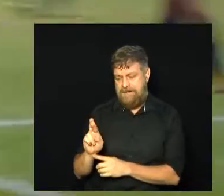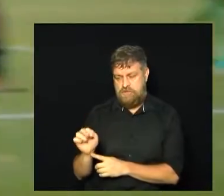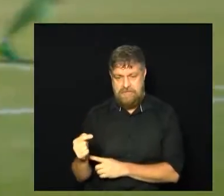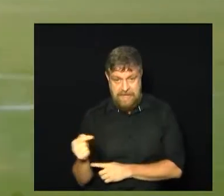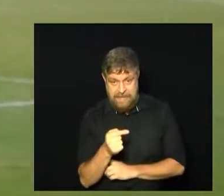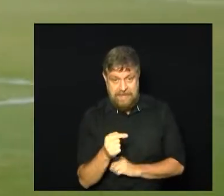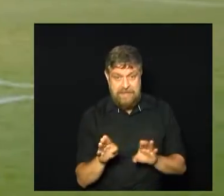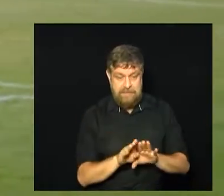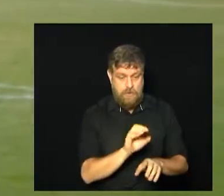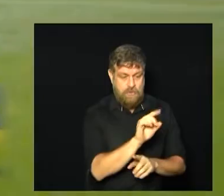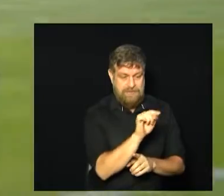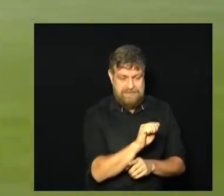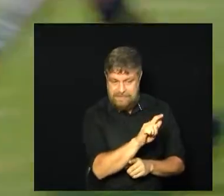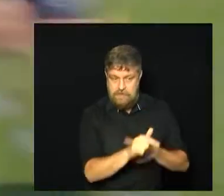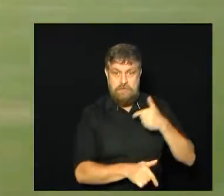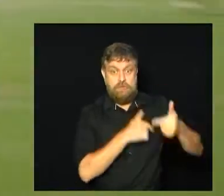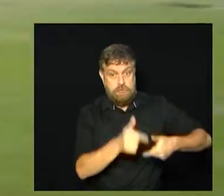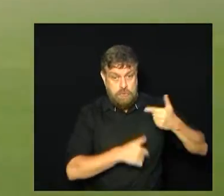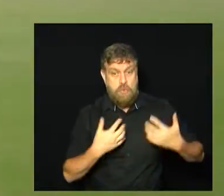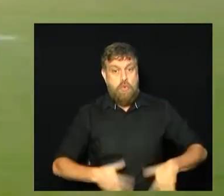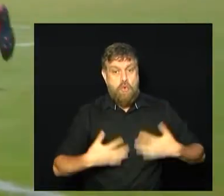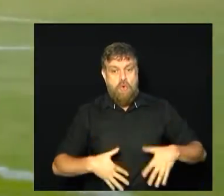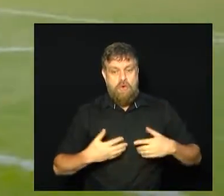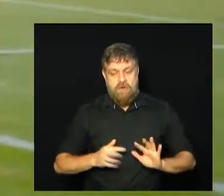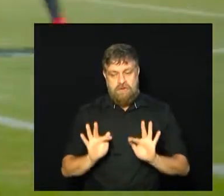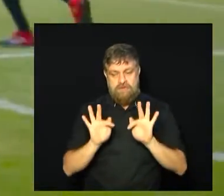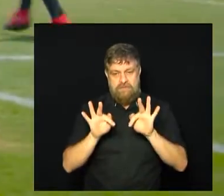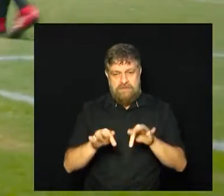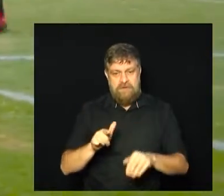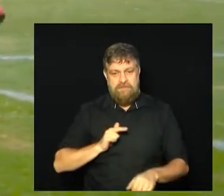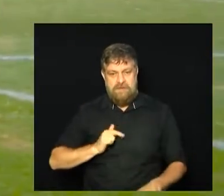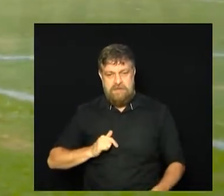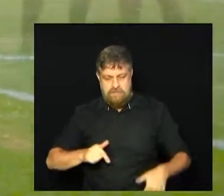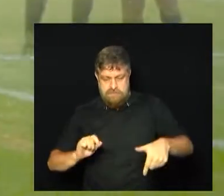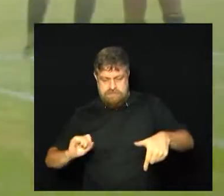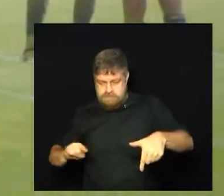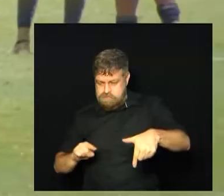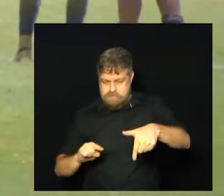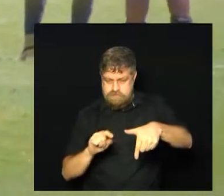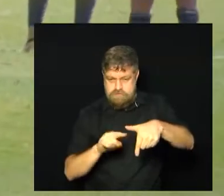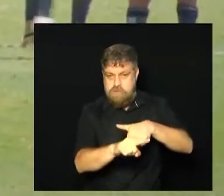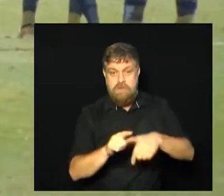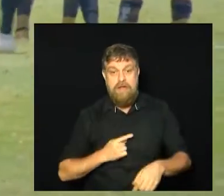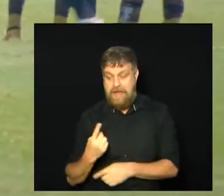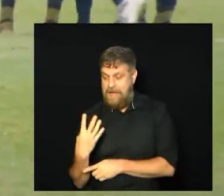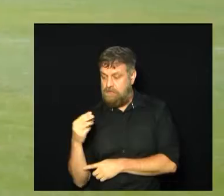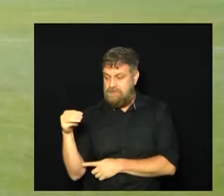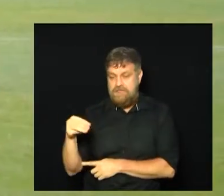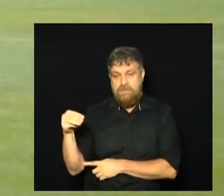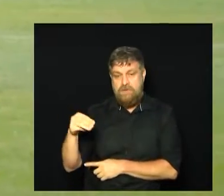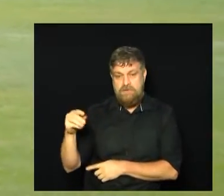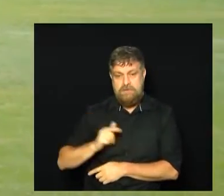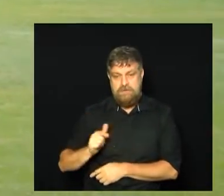Emerson do Osiel trabalharam bem, na etapa final, os ataques funcionaram. E aos 14 minutos,